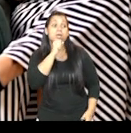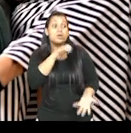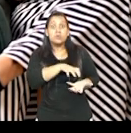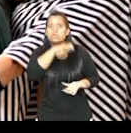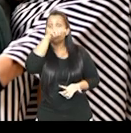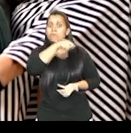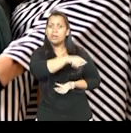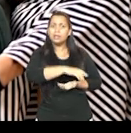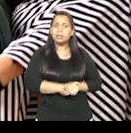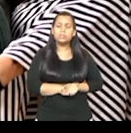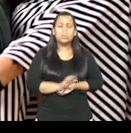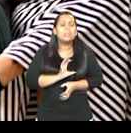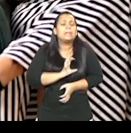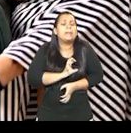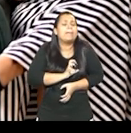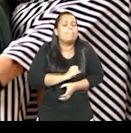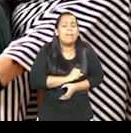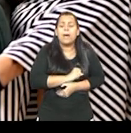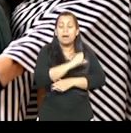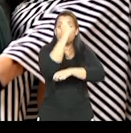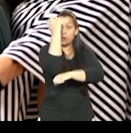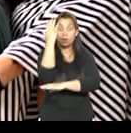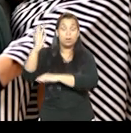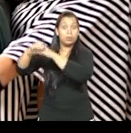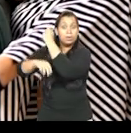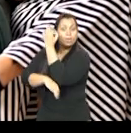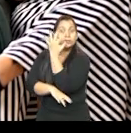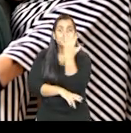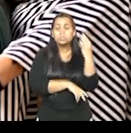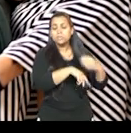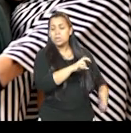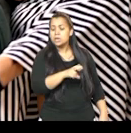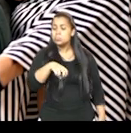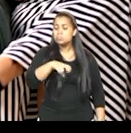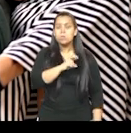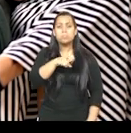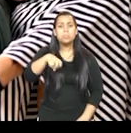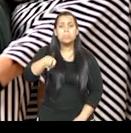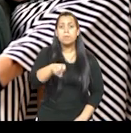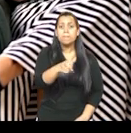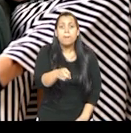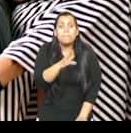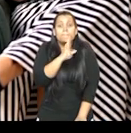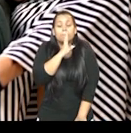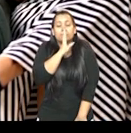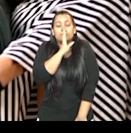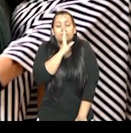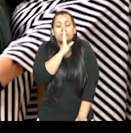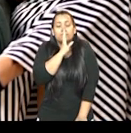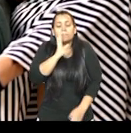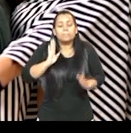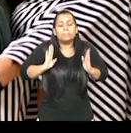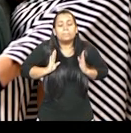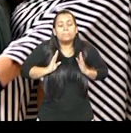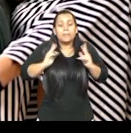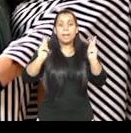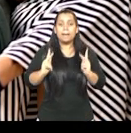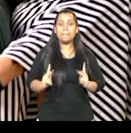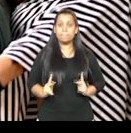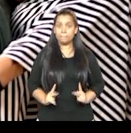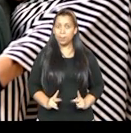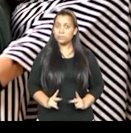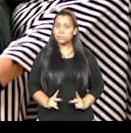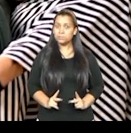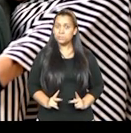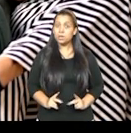um místico que amava as florestas e ele entrava no seu escuro para ficar em silêncio, em comunhão com o